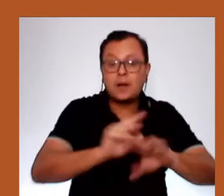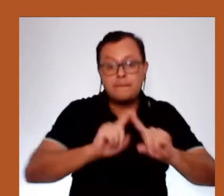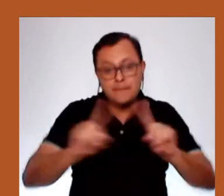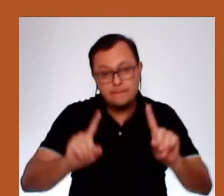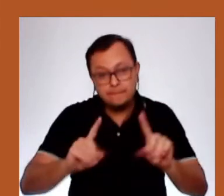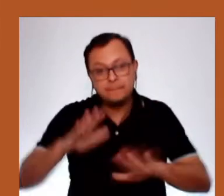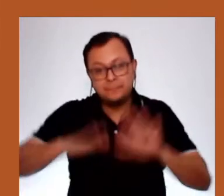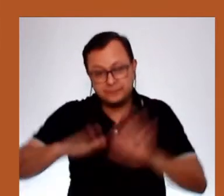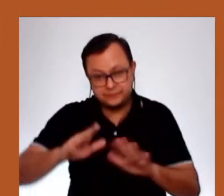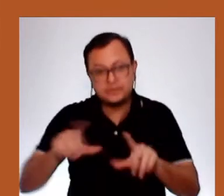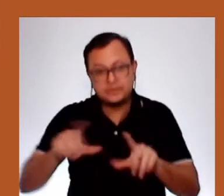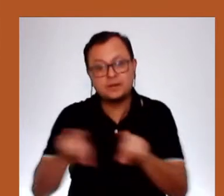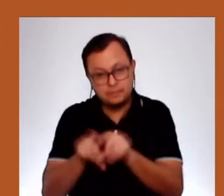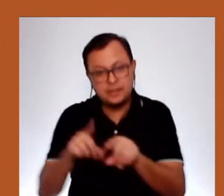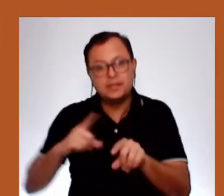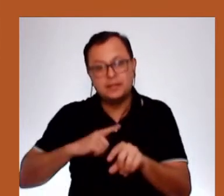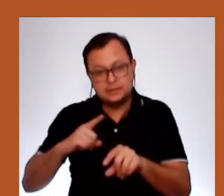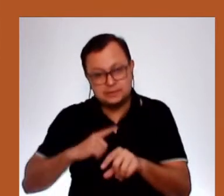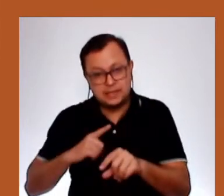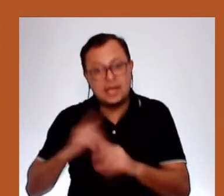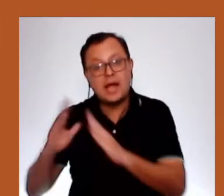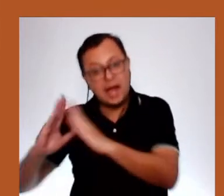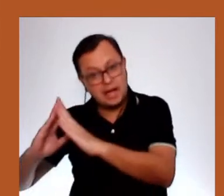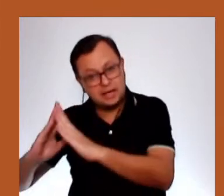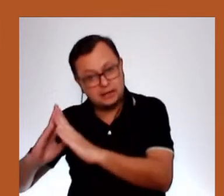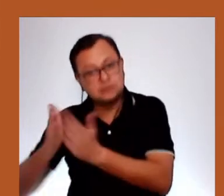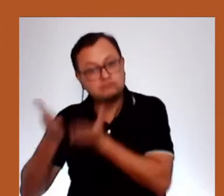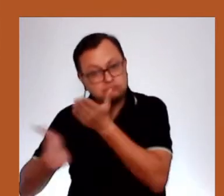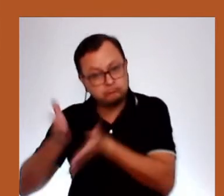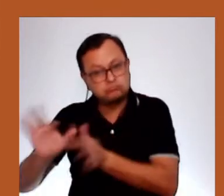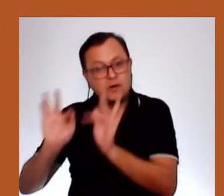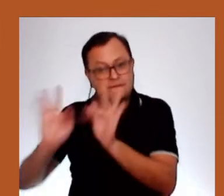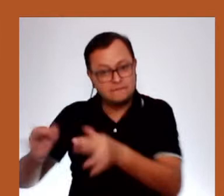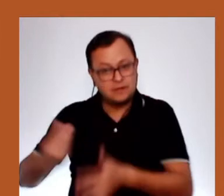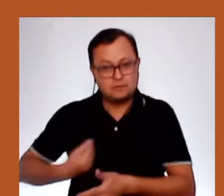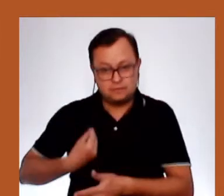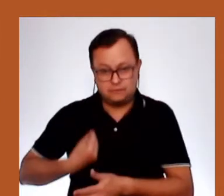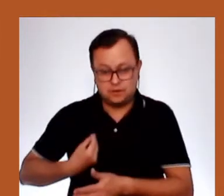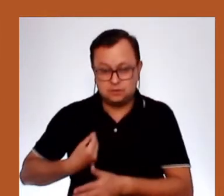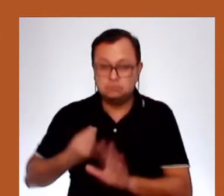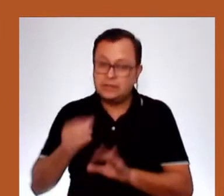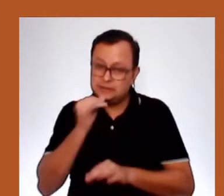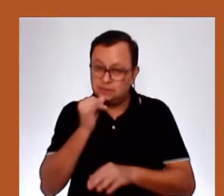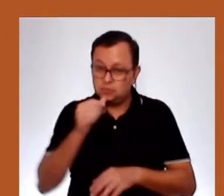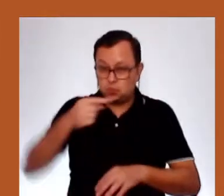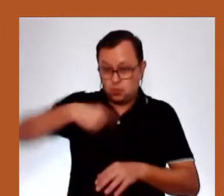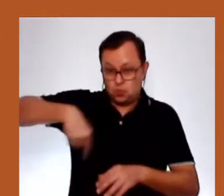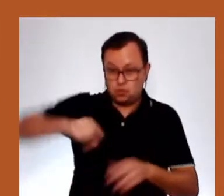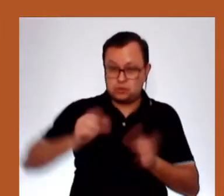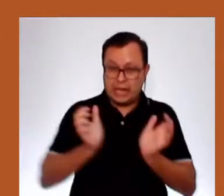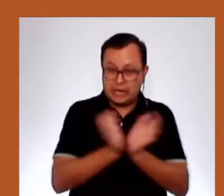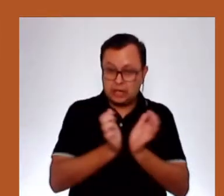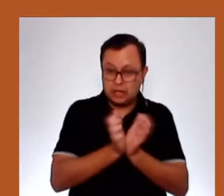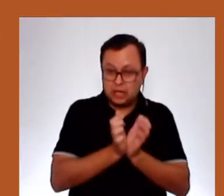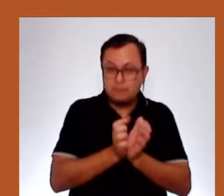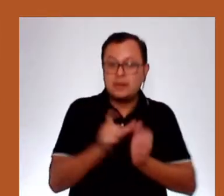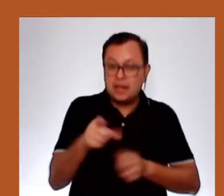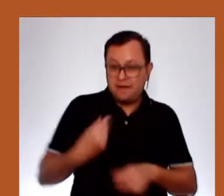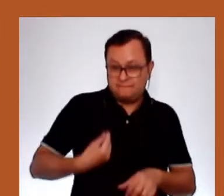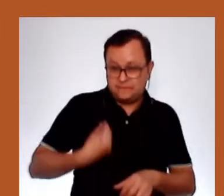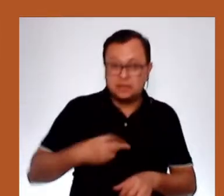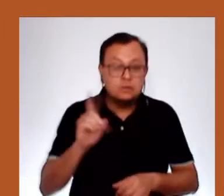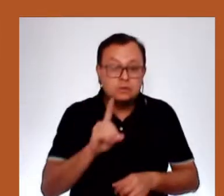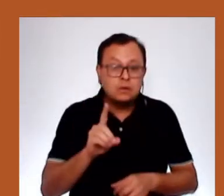quando a gente faz ambulatório ou domiciliar, quando nós, da equipe, não estamos presentes, quem vai dar continuidade